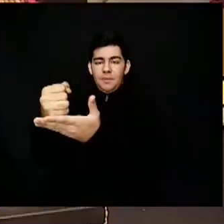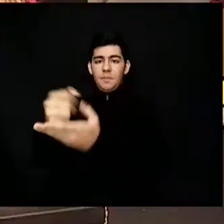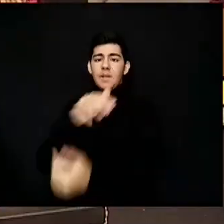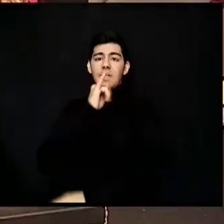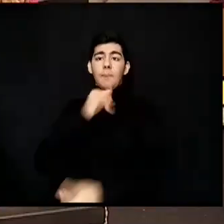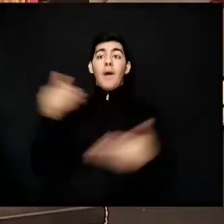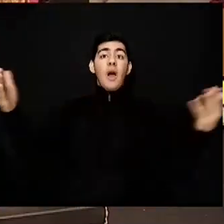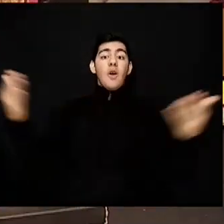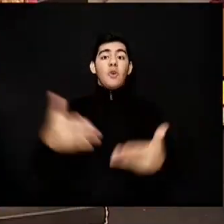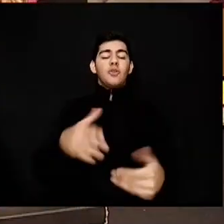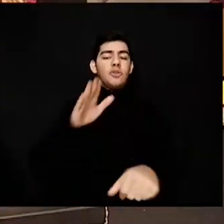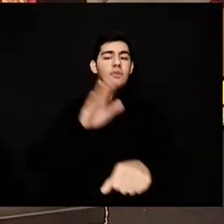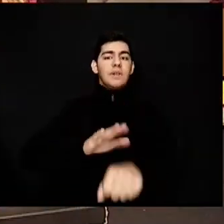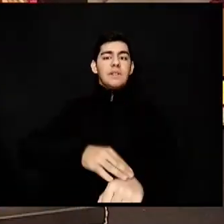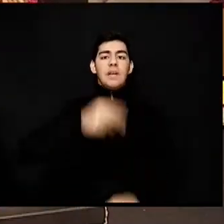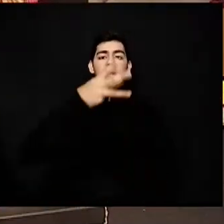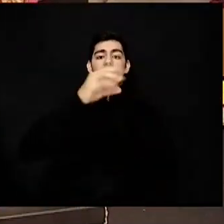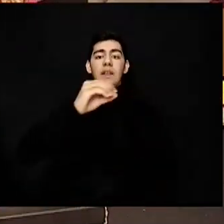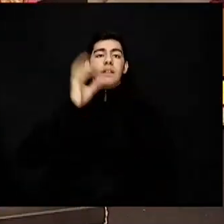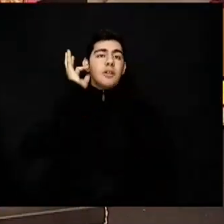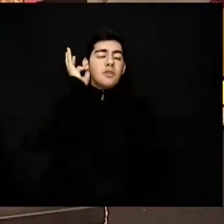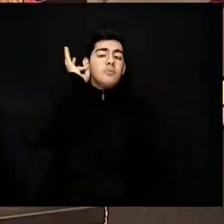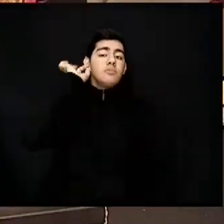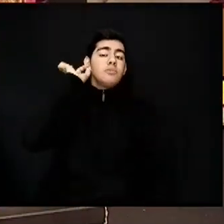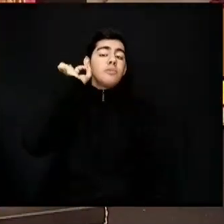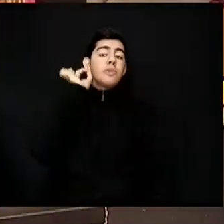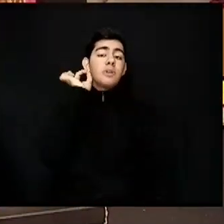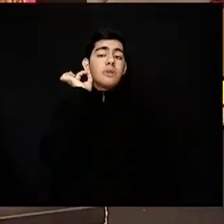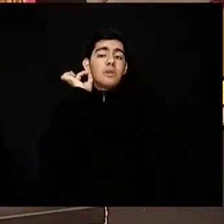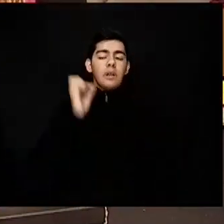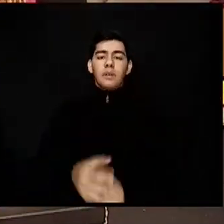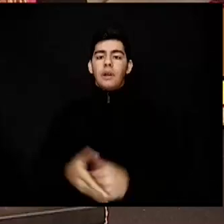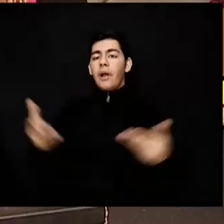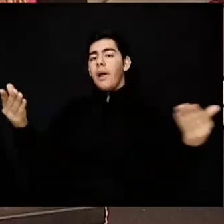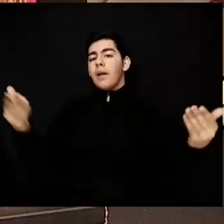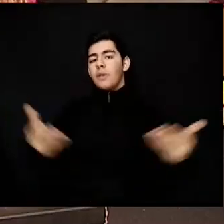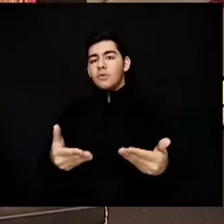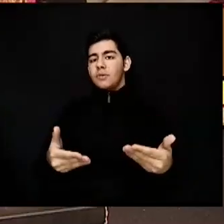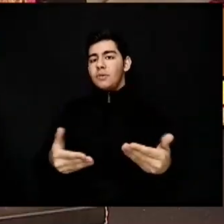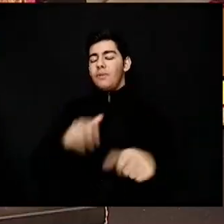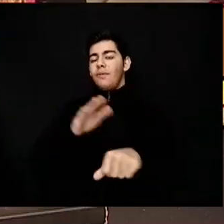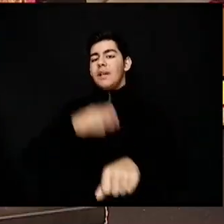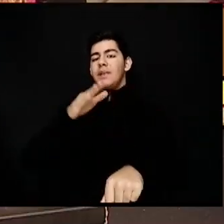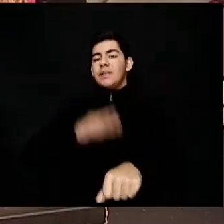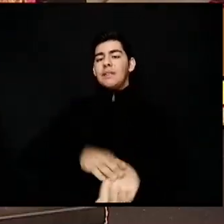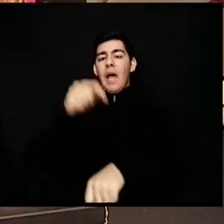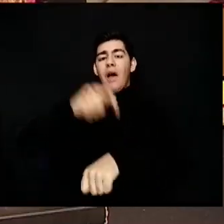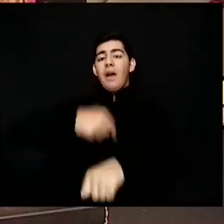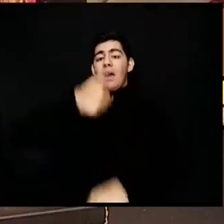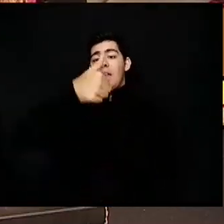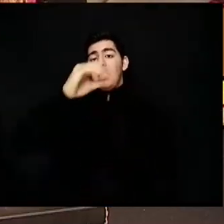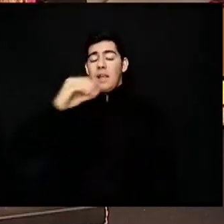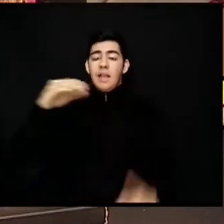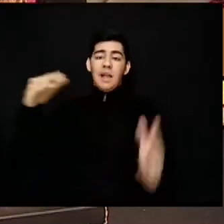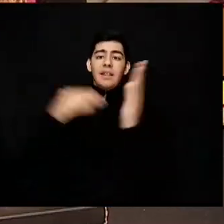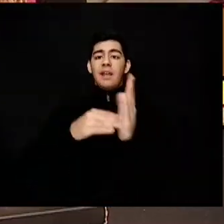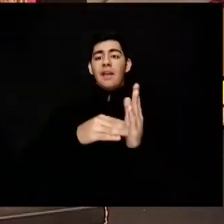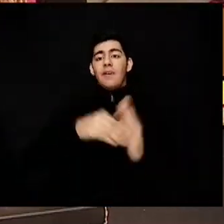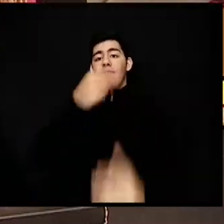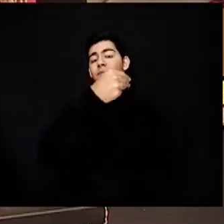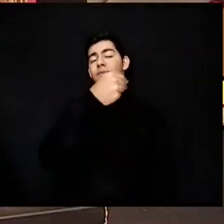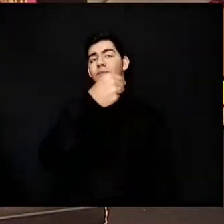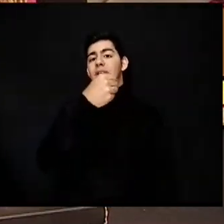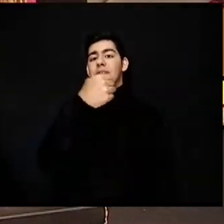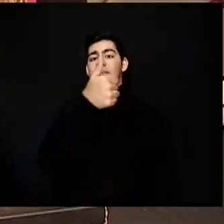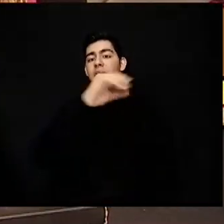brincos, sabe? Hoje eu vou ficar das 10 às 22. É sob inspiração Isso, mesmo. e o